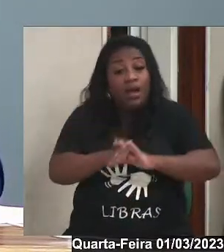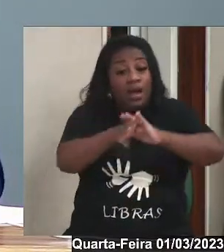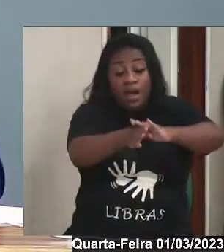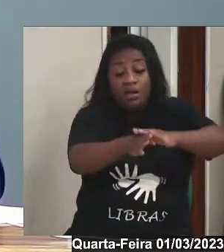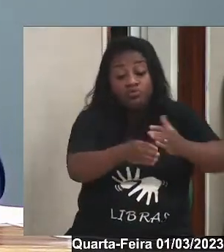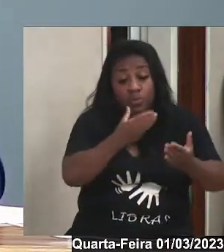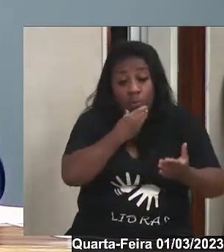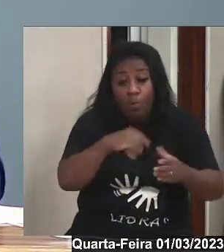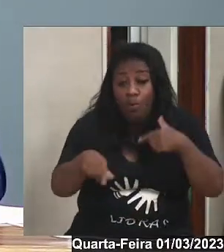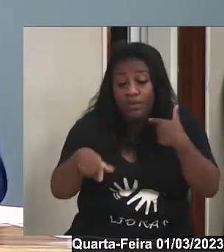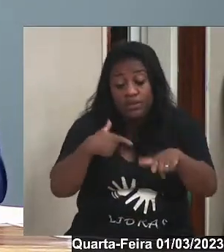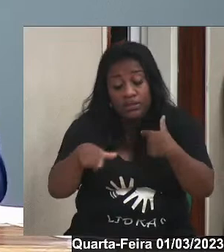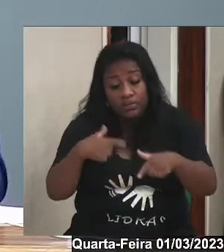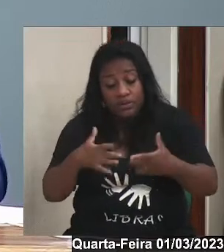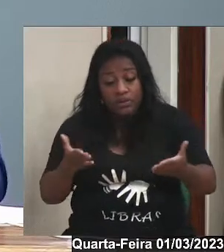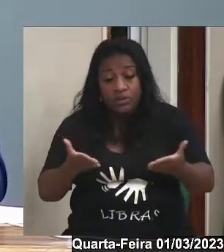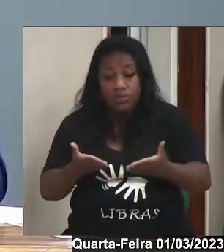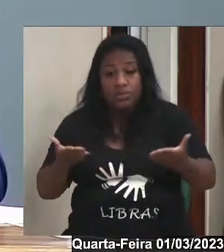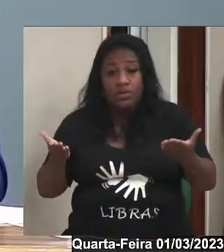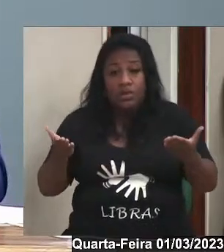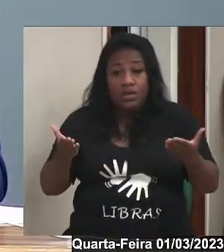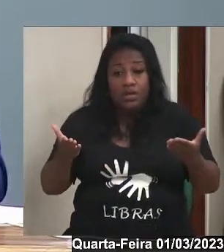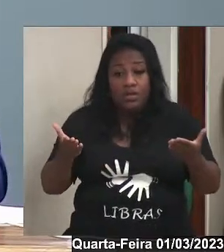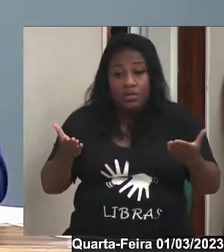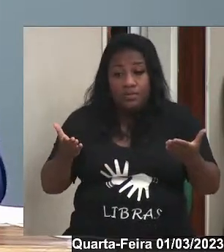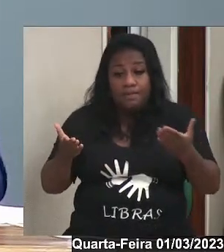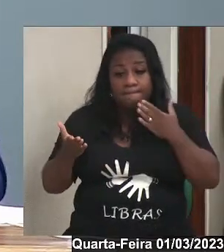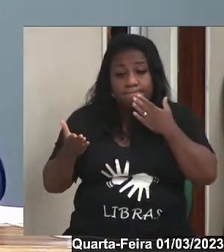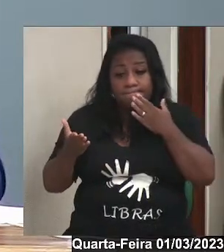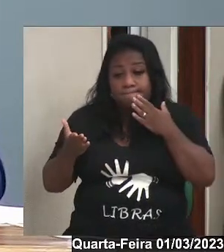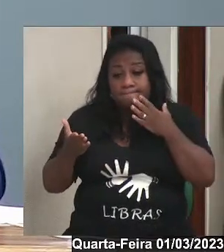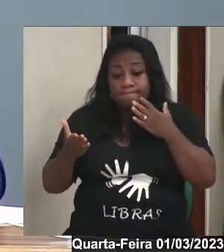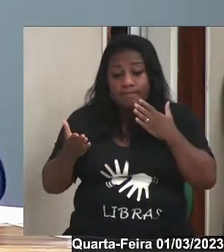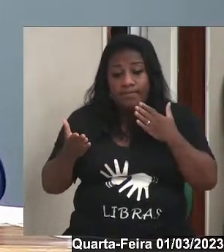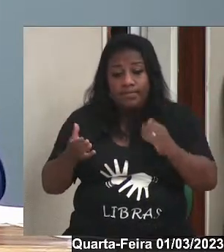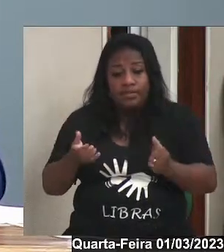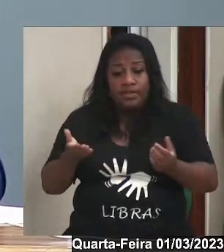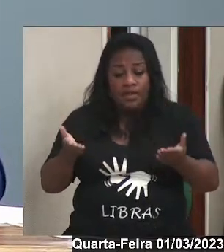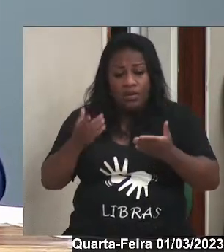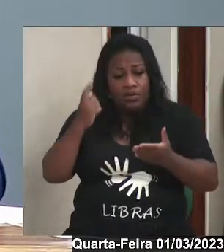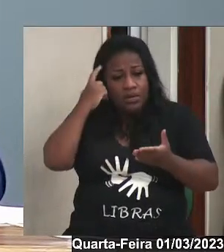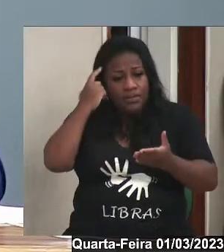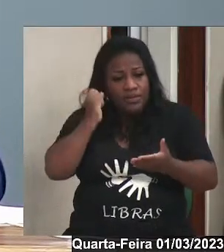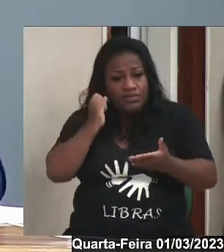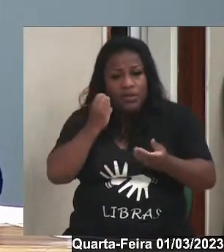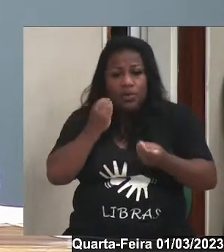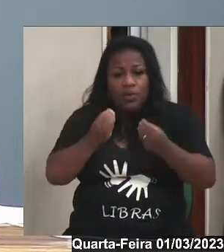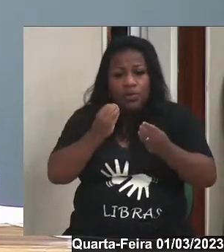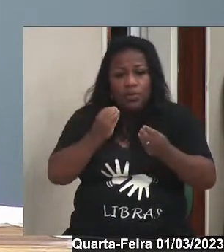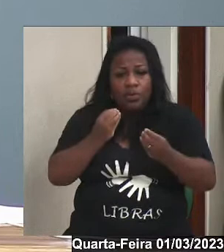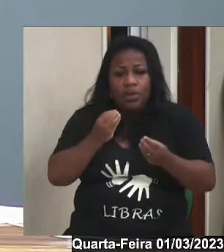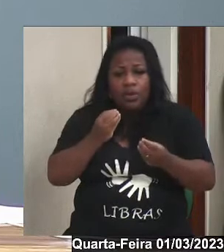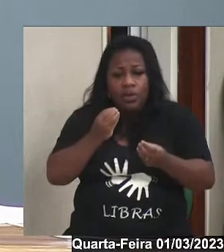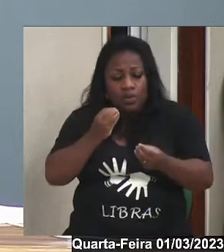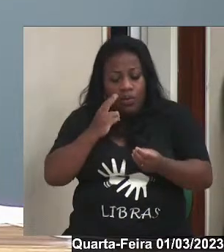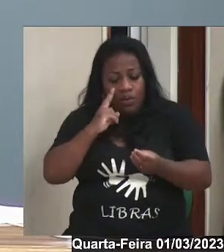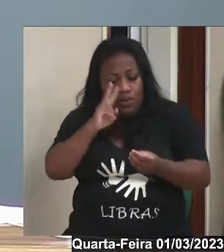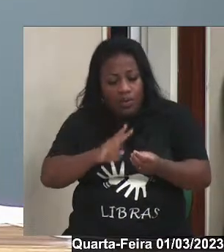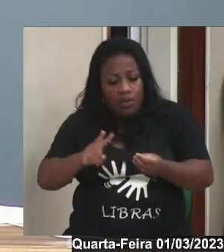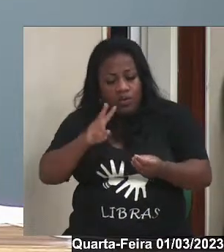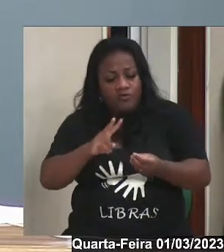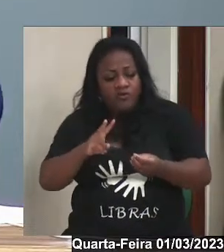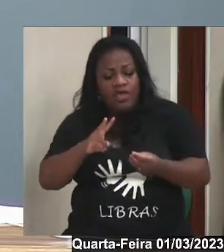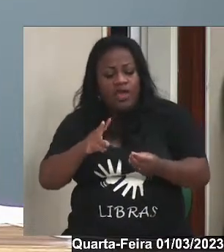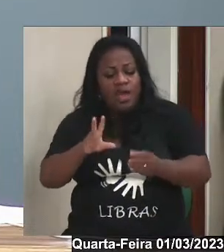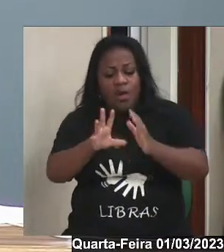mas não tem como. Ele saiu para cometer um delito, pegou o pai de família de madrugada, né? Quando o pai de família empurrou ele na moto, ele